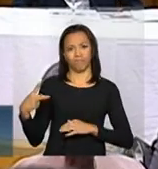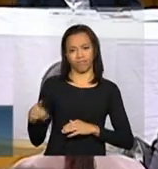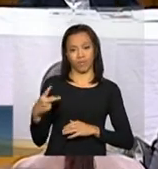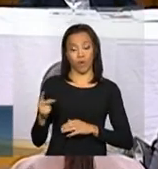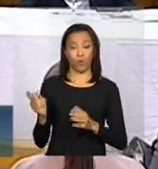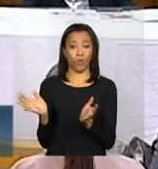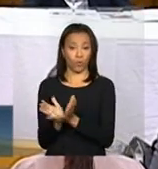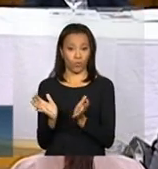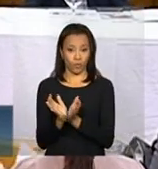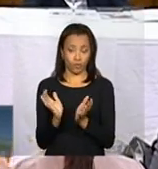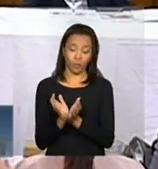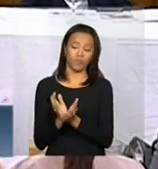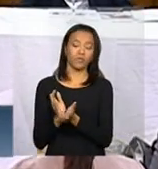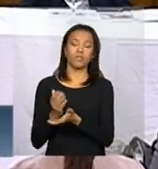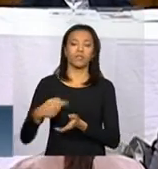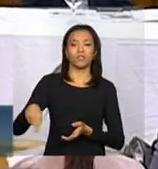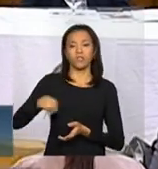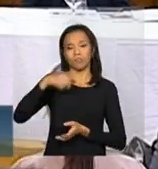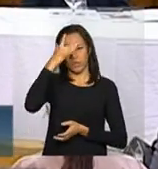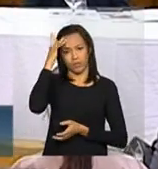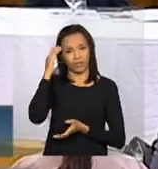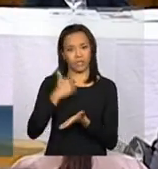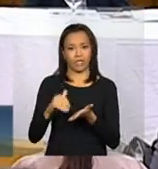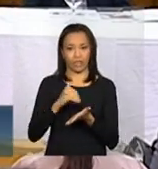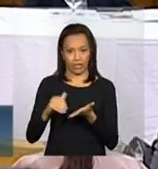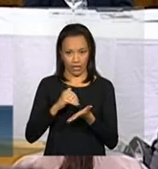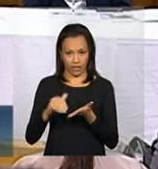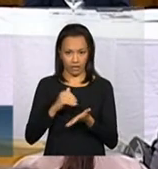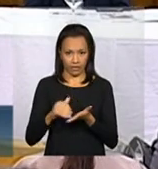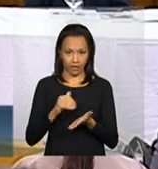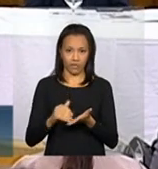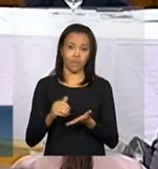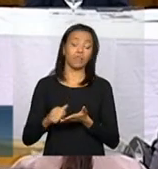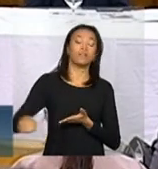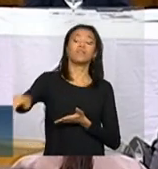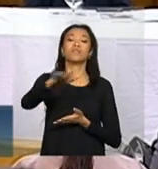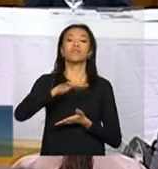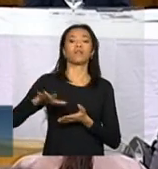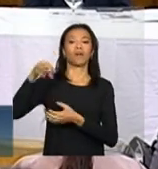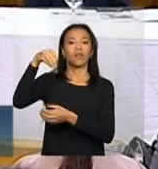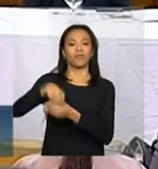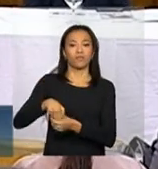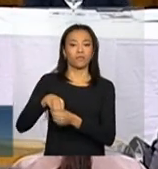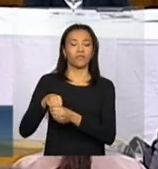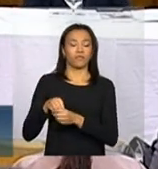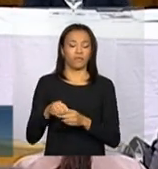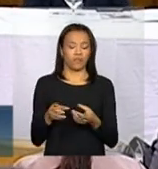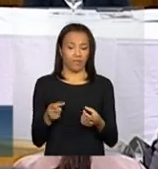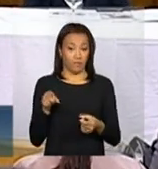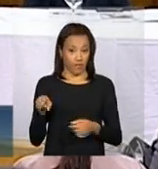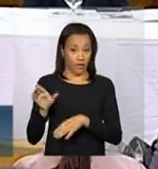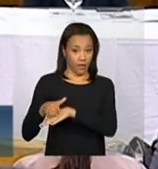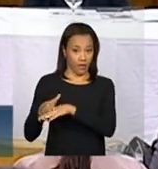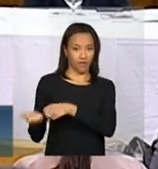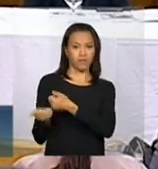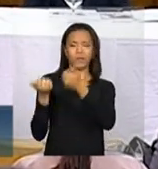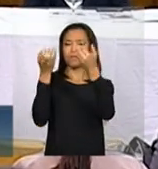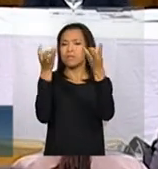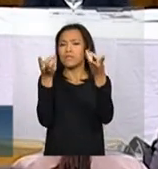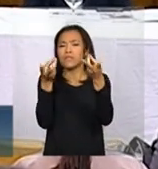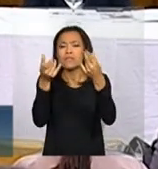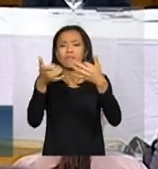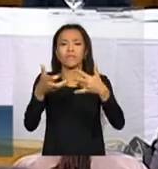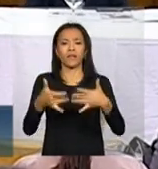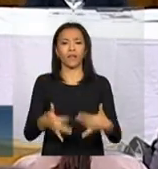da Secretaria Executiva, da nossa Secretaria-Geral, para ele detalhar alguns